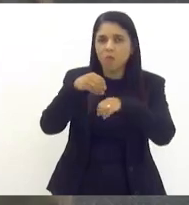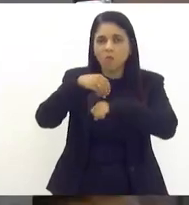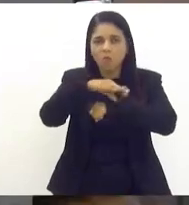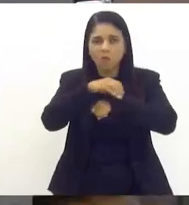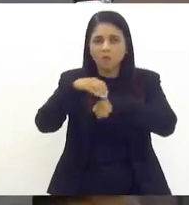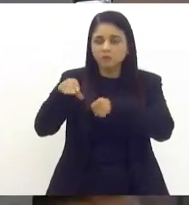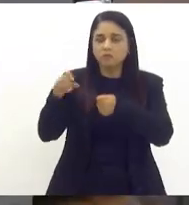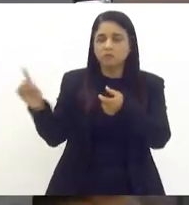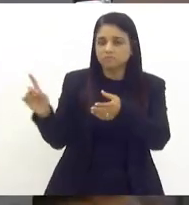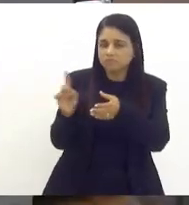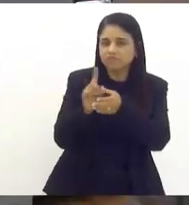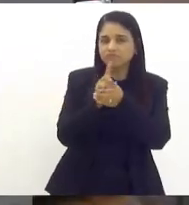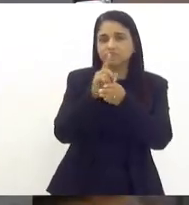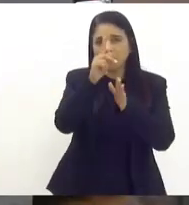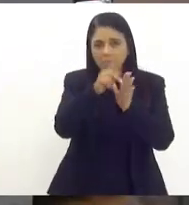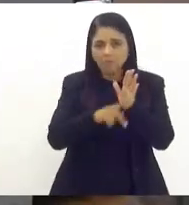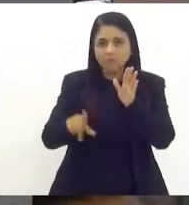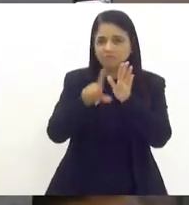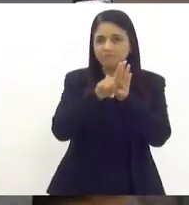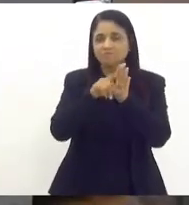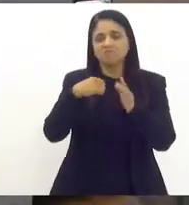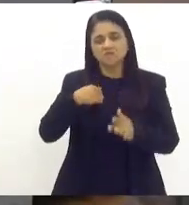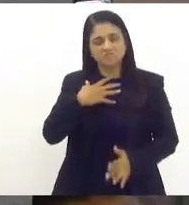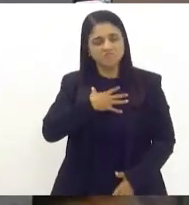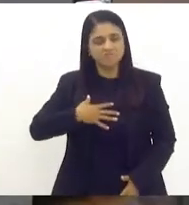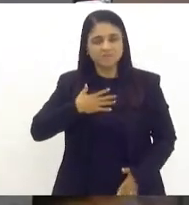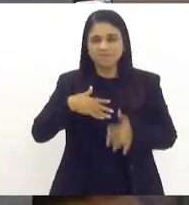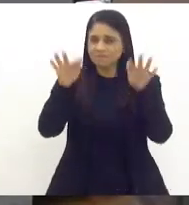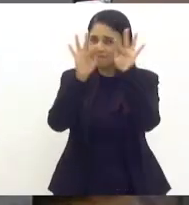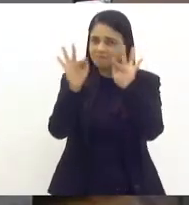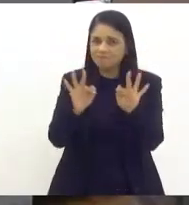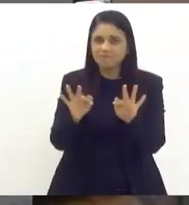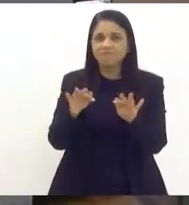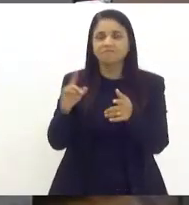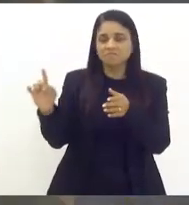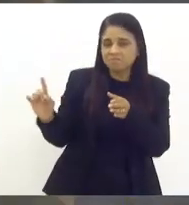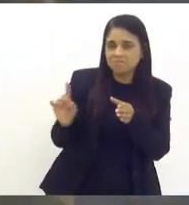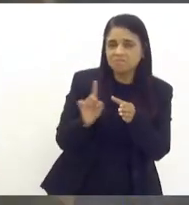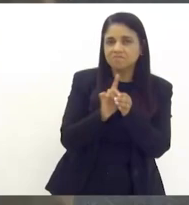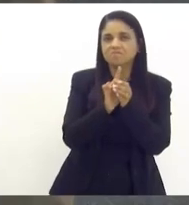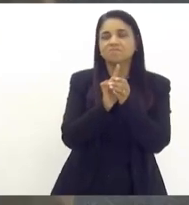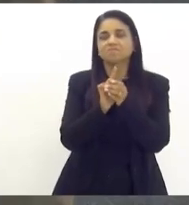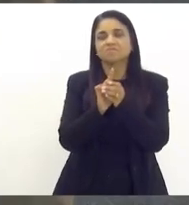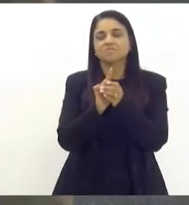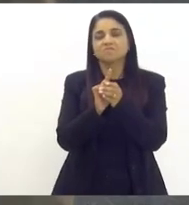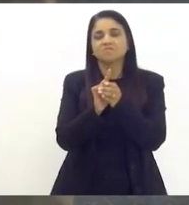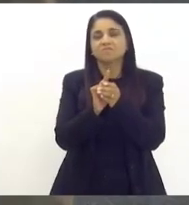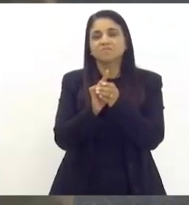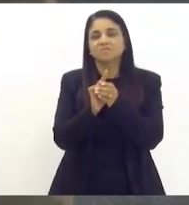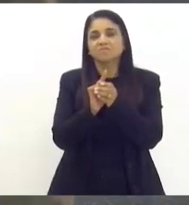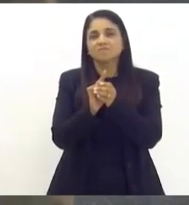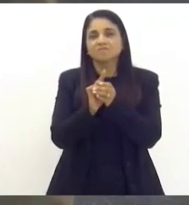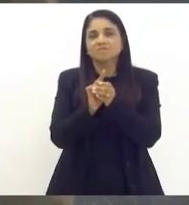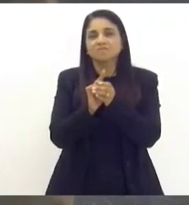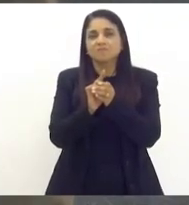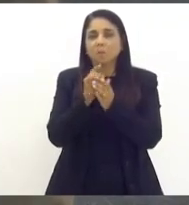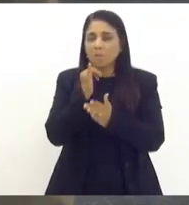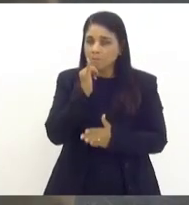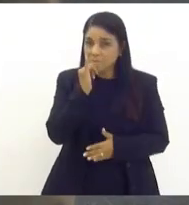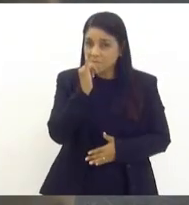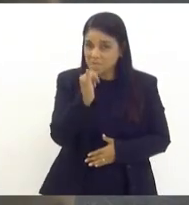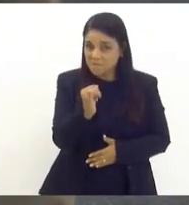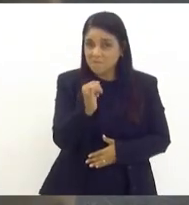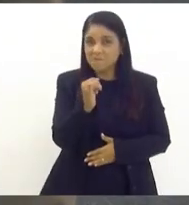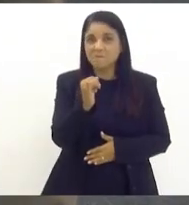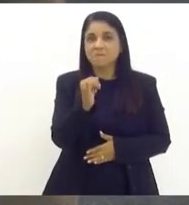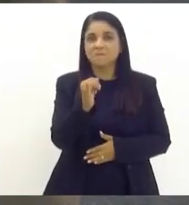co-autoria desse projeto quero dizer que eu fico muito feliz de poder fazer parte né disso e ressaltar que por